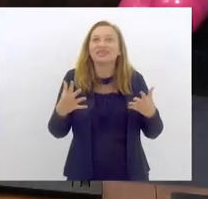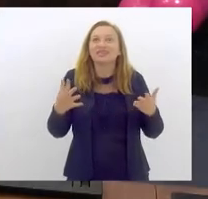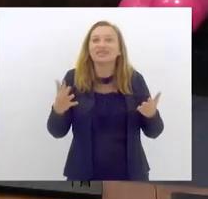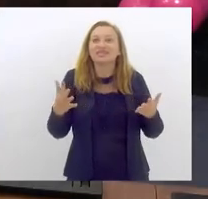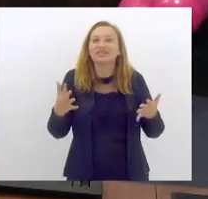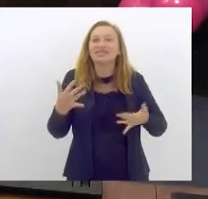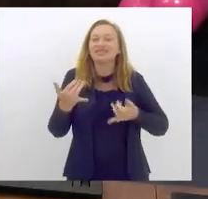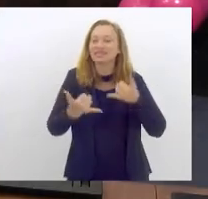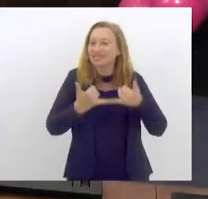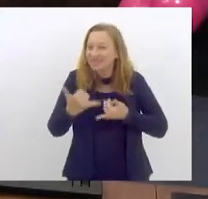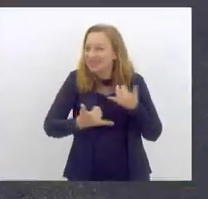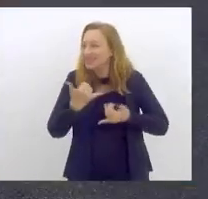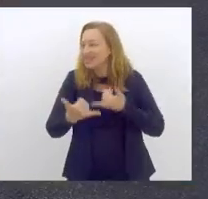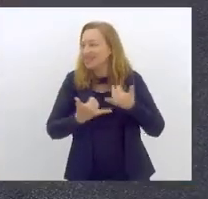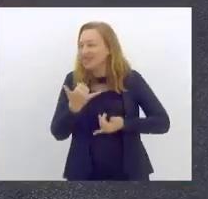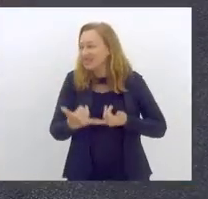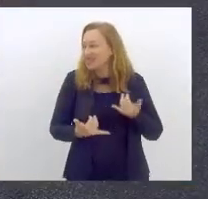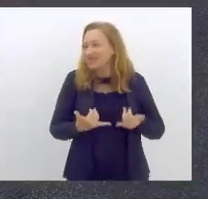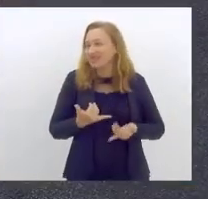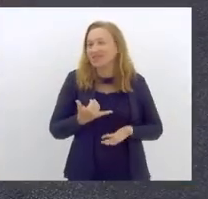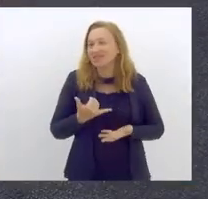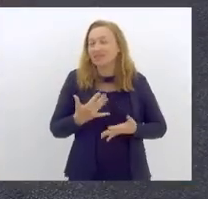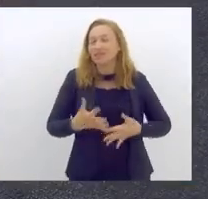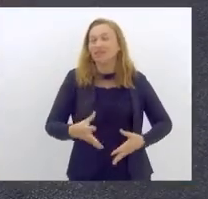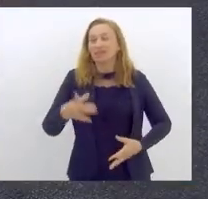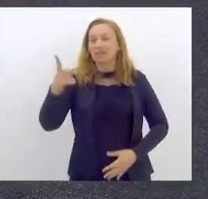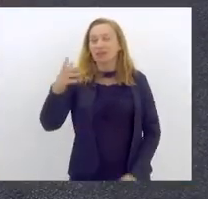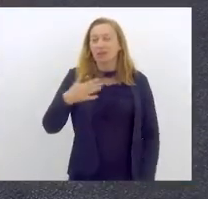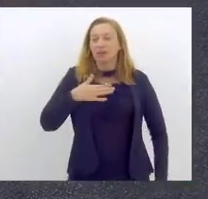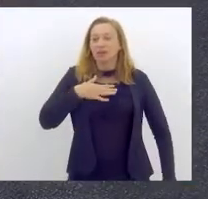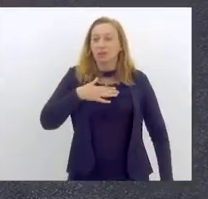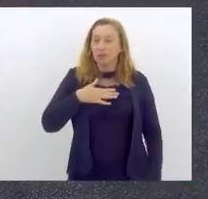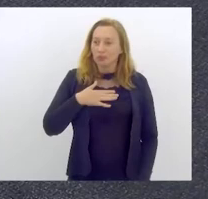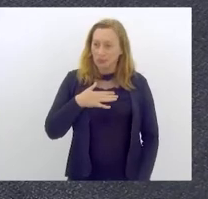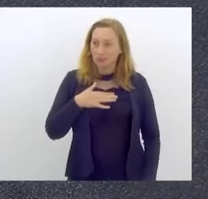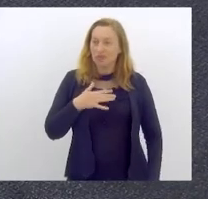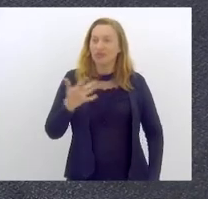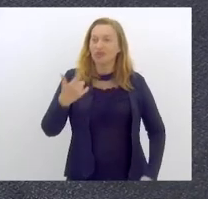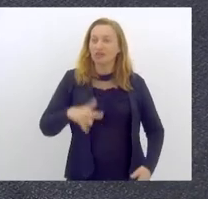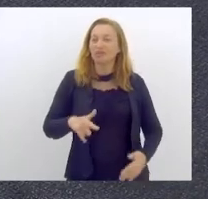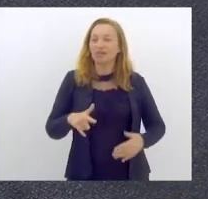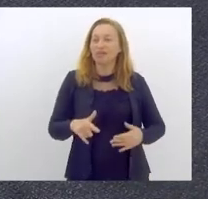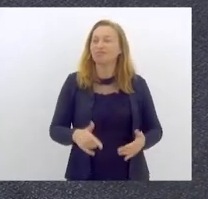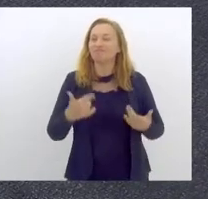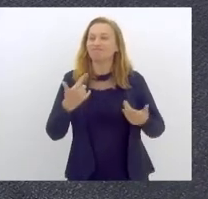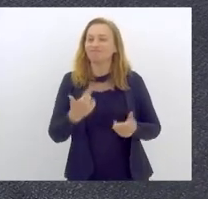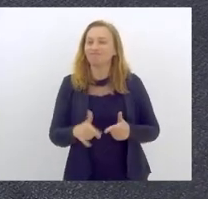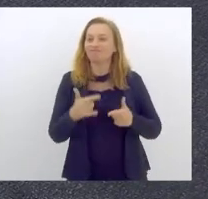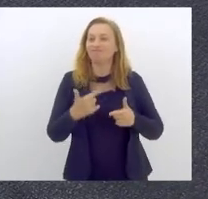né então vamos tentar respirar um pouquinho aí e eu vou tentar